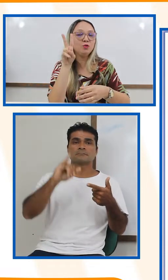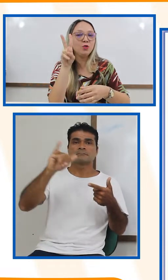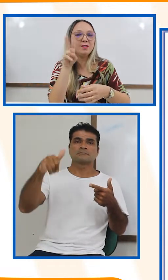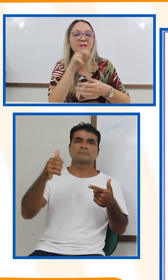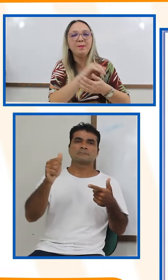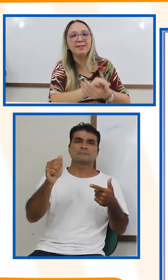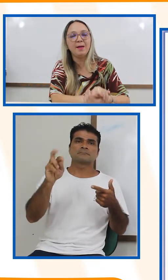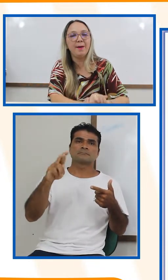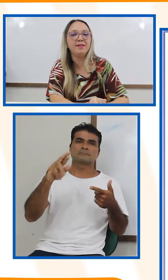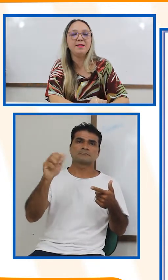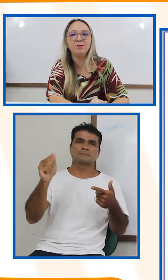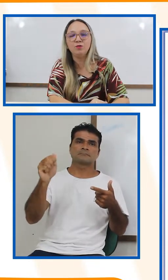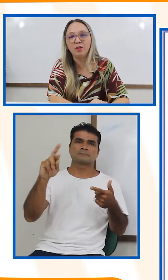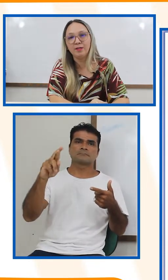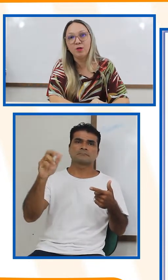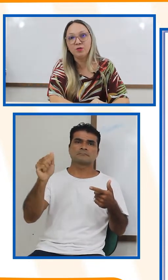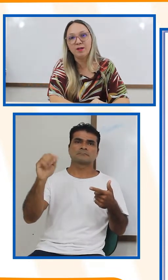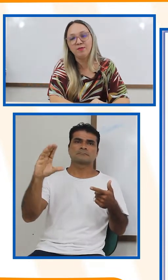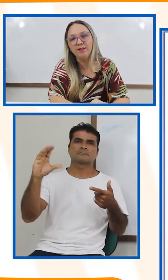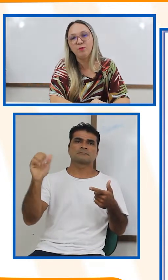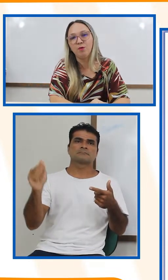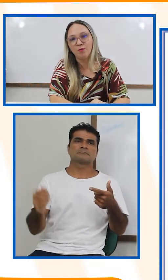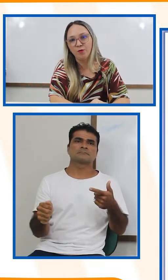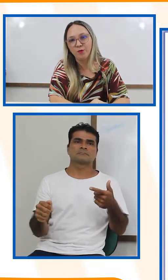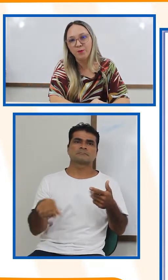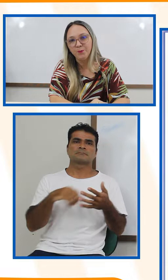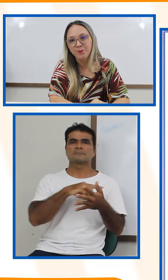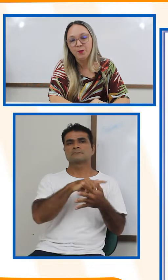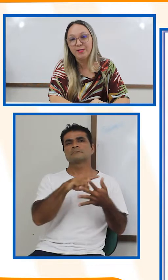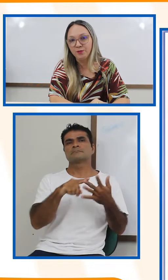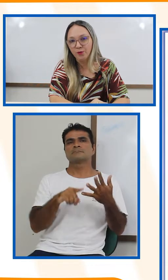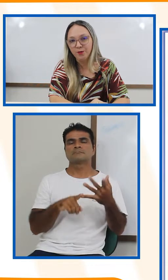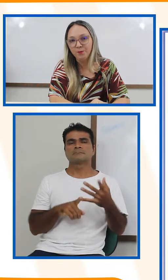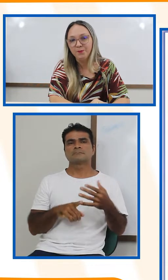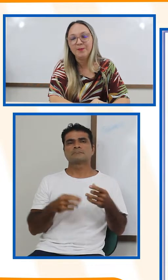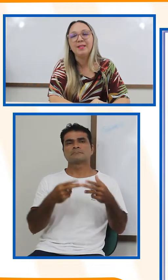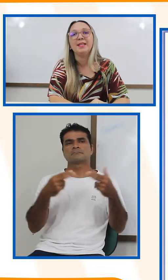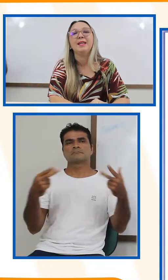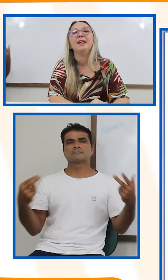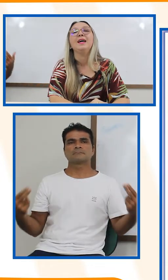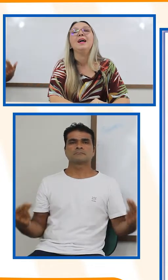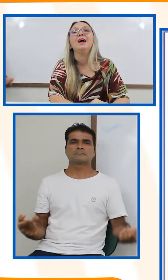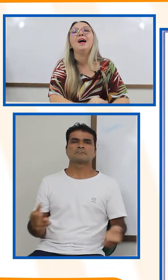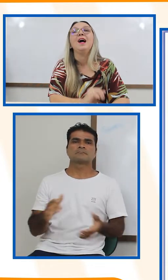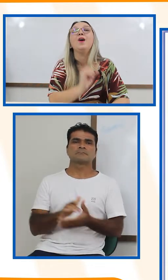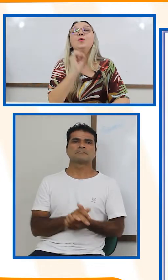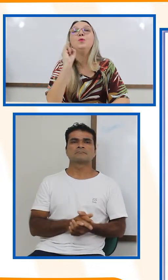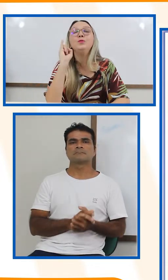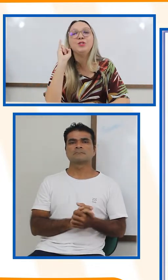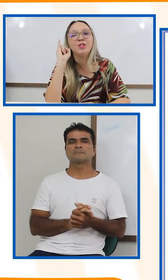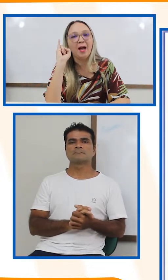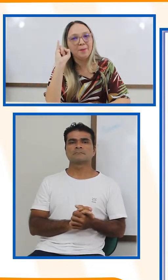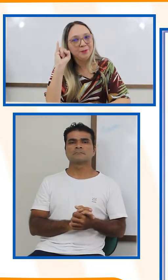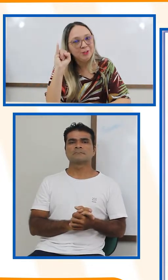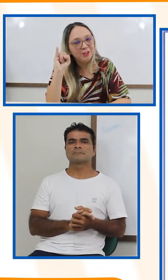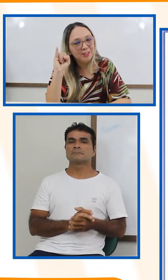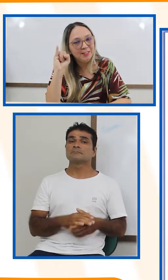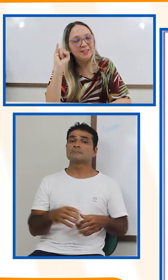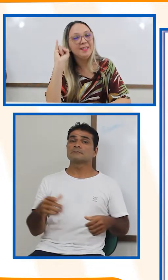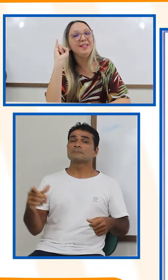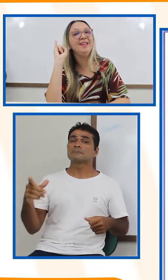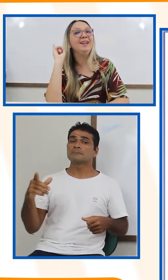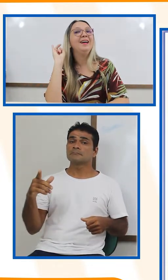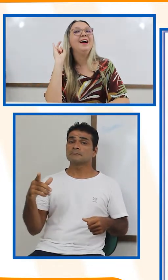temos outros dois animais que apareceram no nosso trava-língua. Qual foram? Quais foram? O